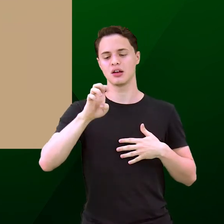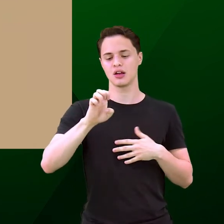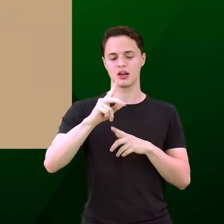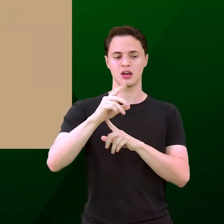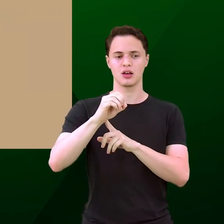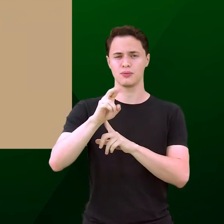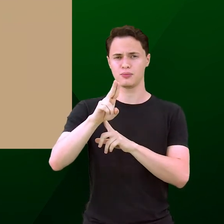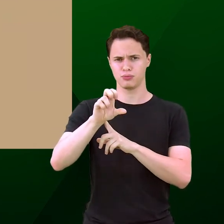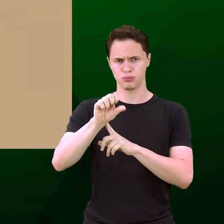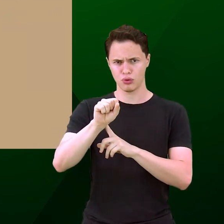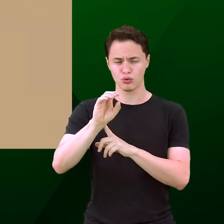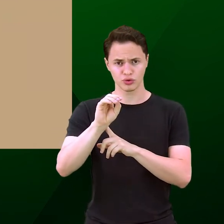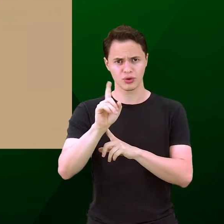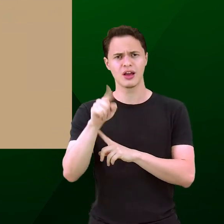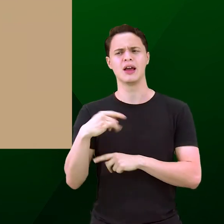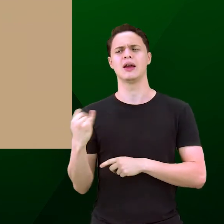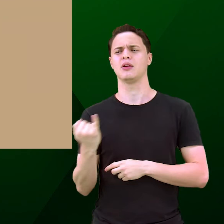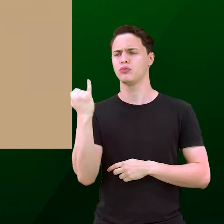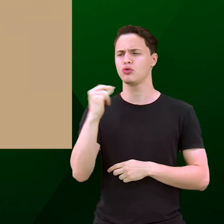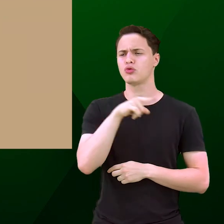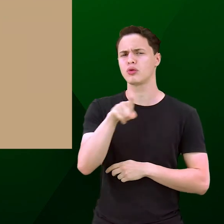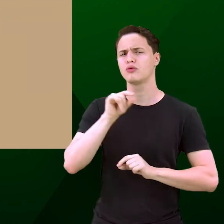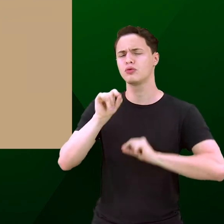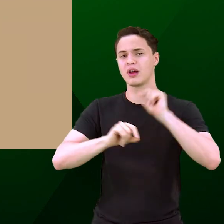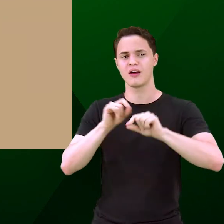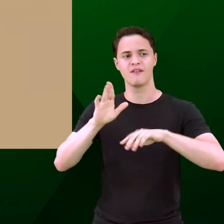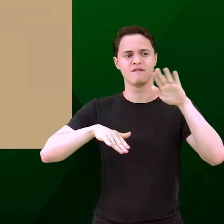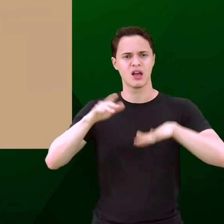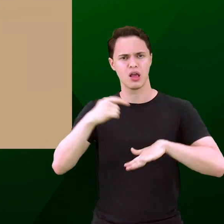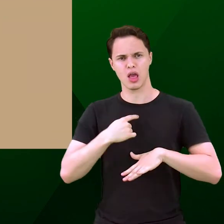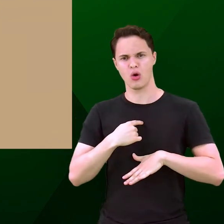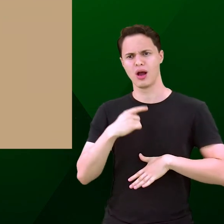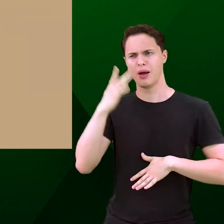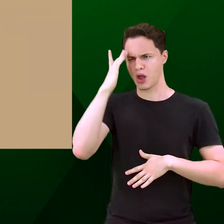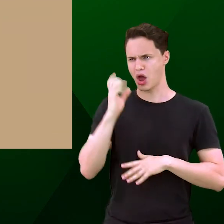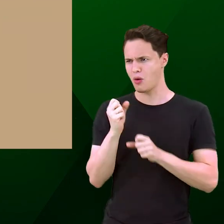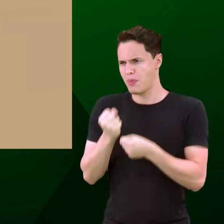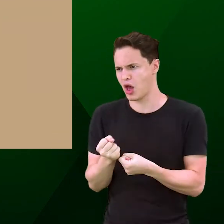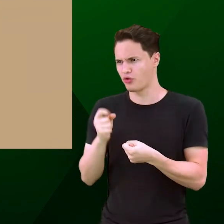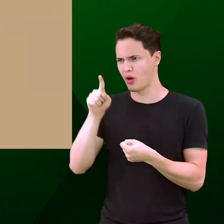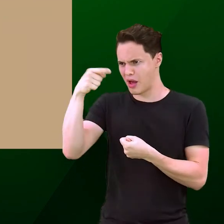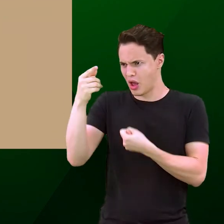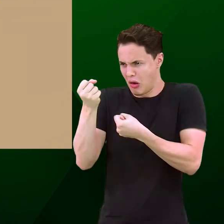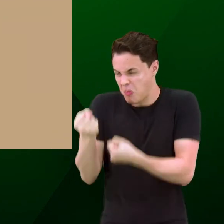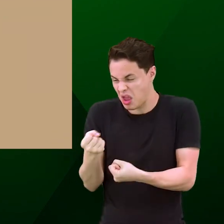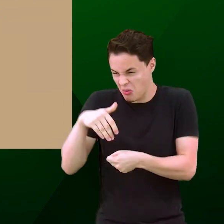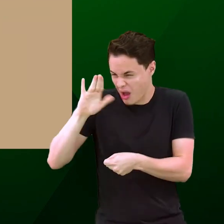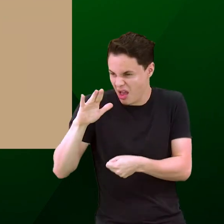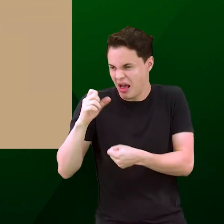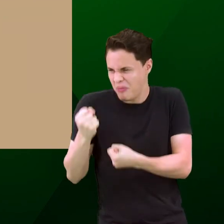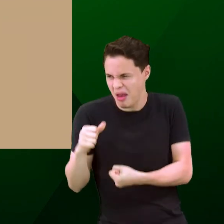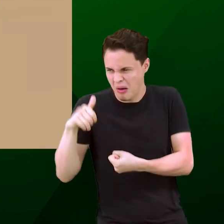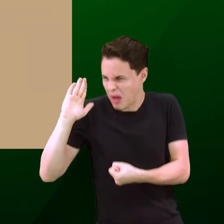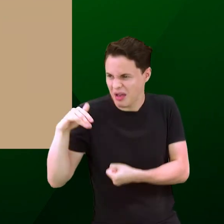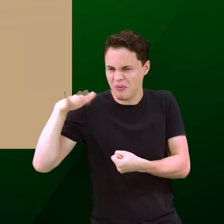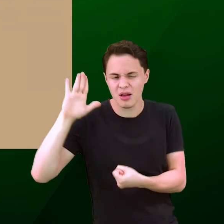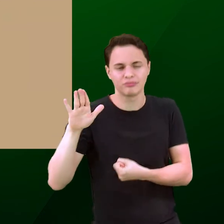semana anterior você fez treinos muito fortes, essa semana você vai ter treinos regenerativos. O que seria isso? Para